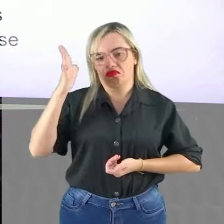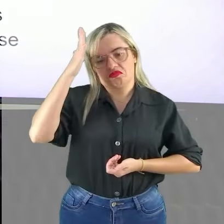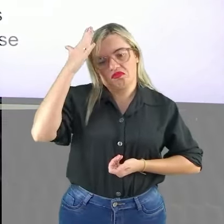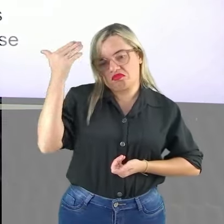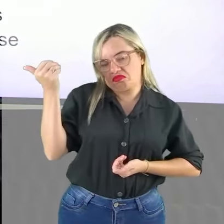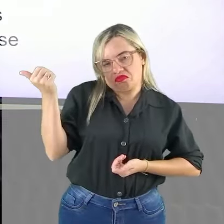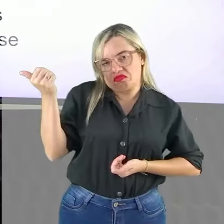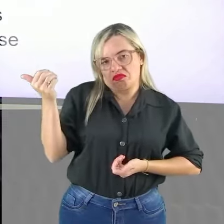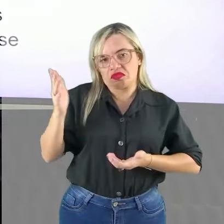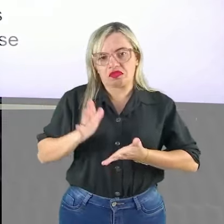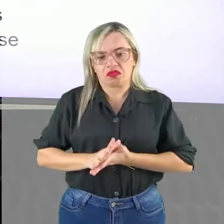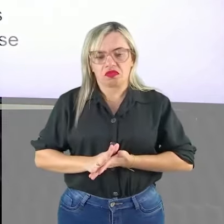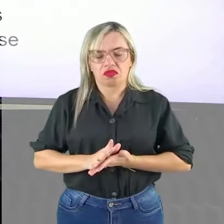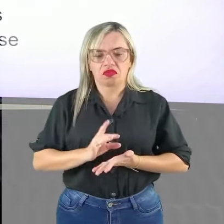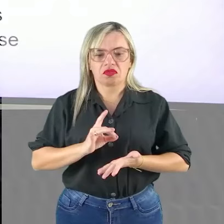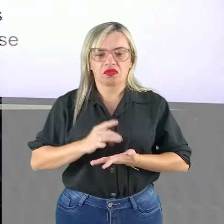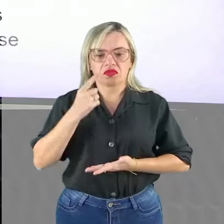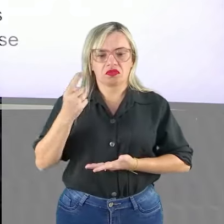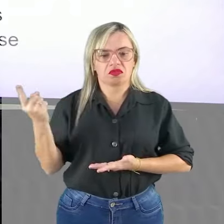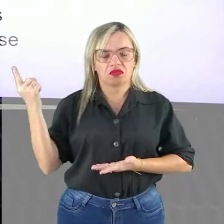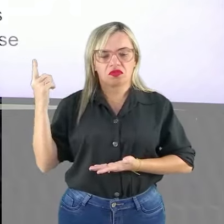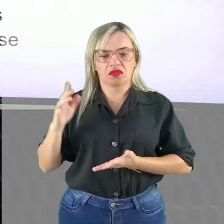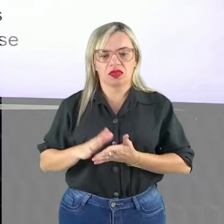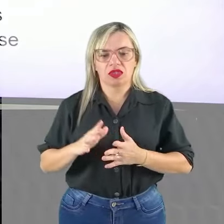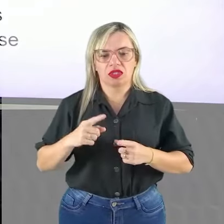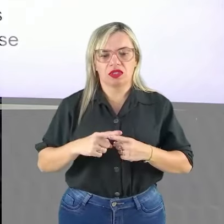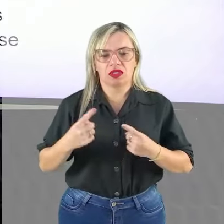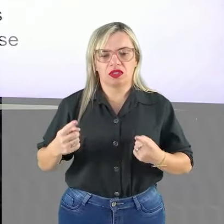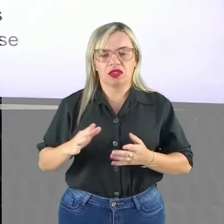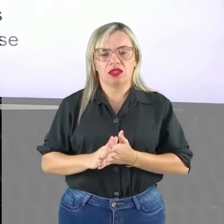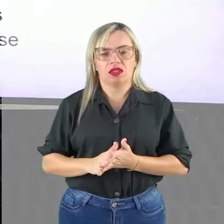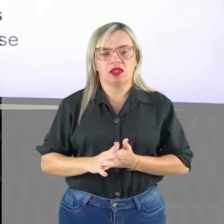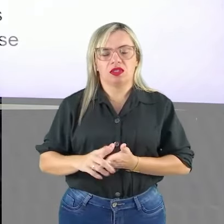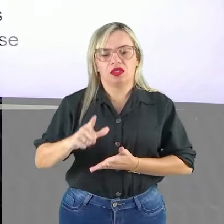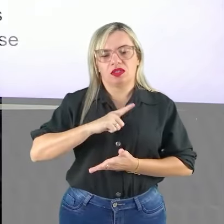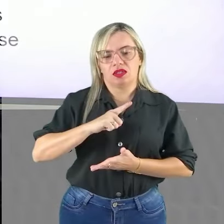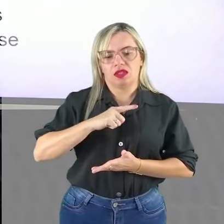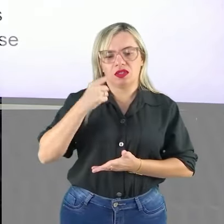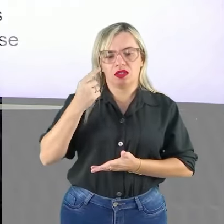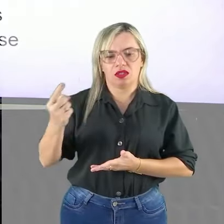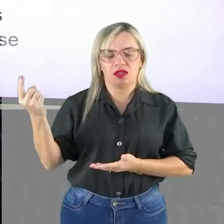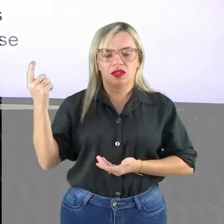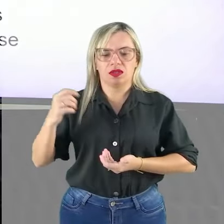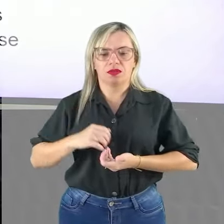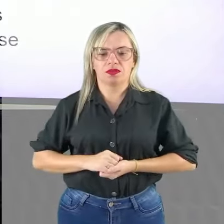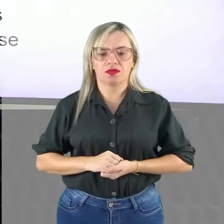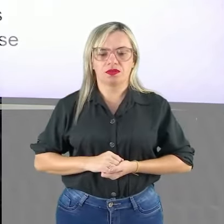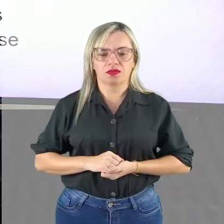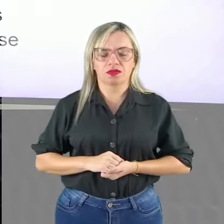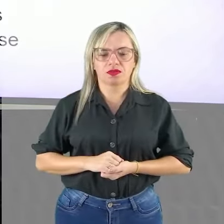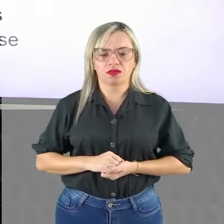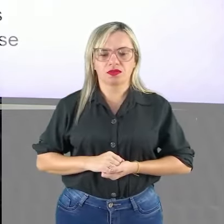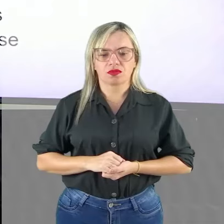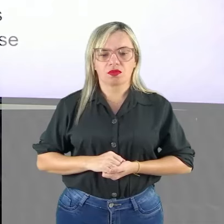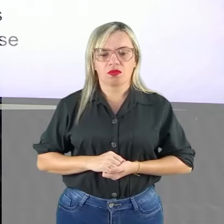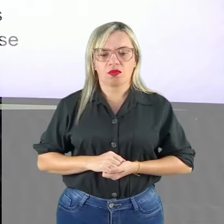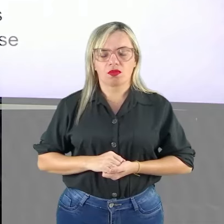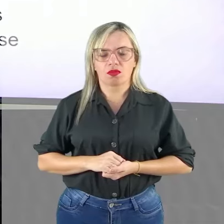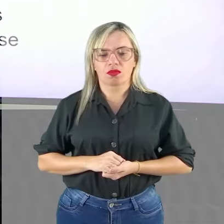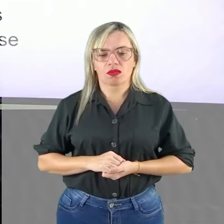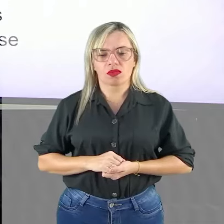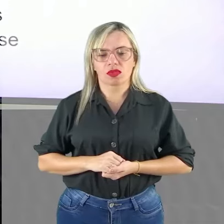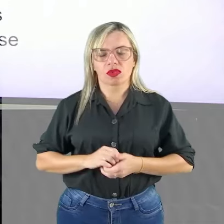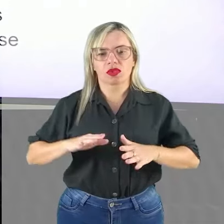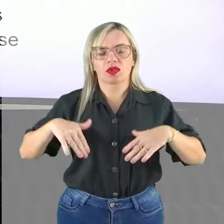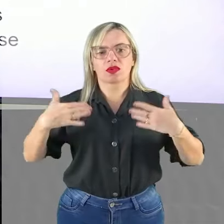o que de significa esse o mas eu sei que há existencialmente não é ah true dominant